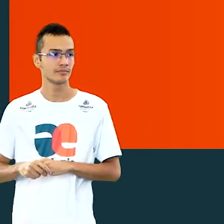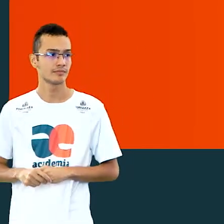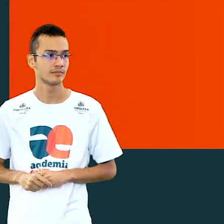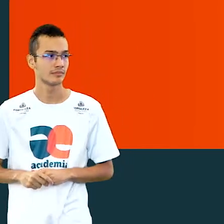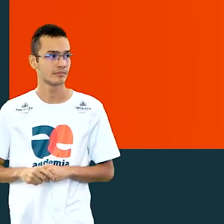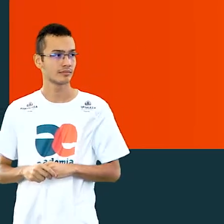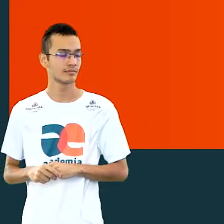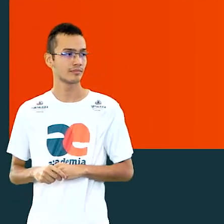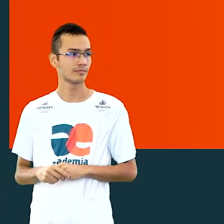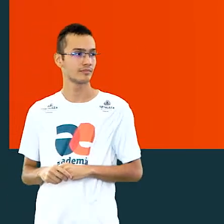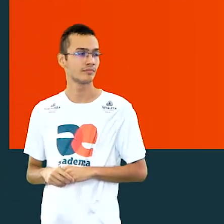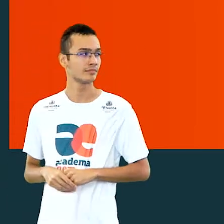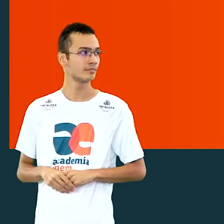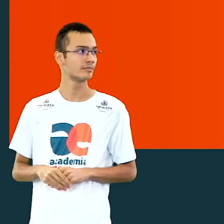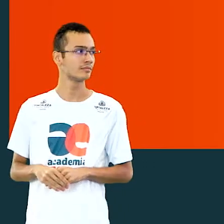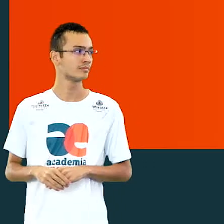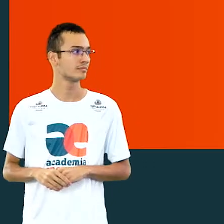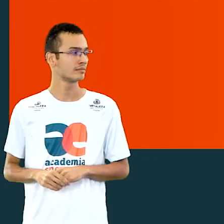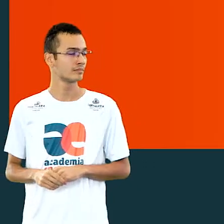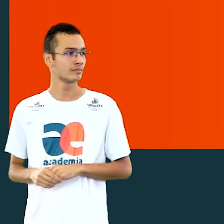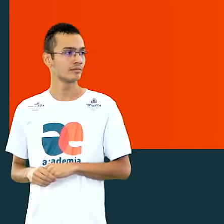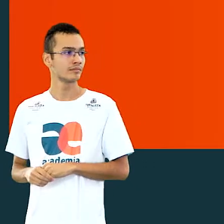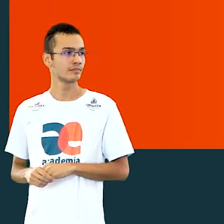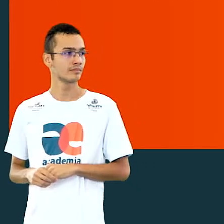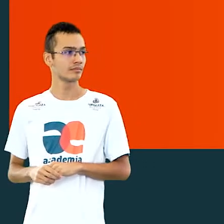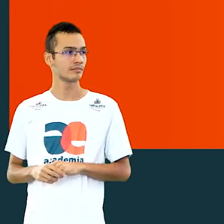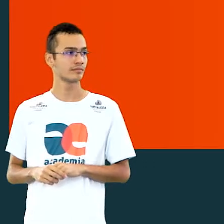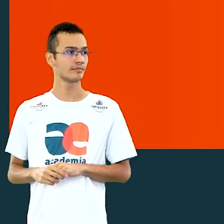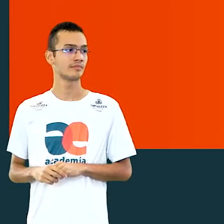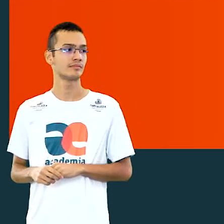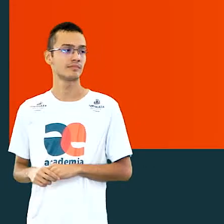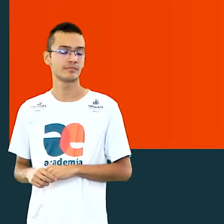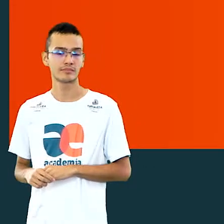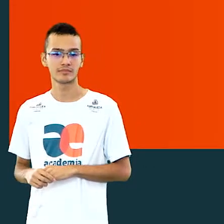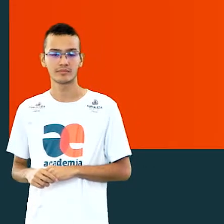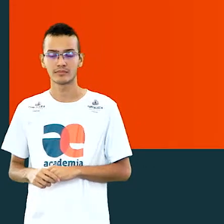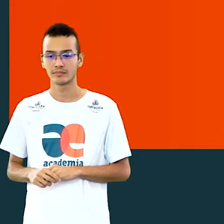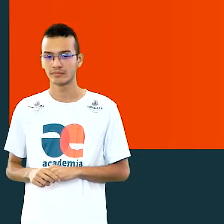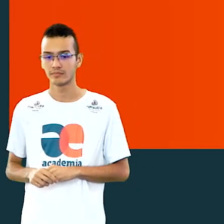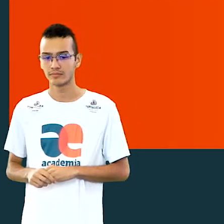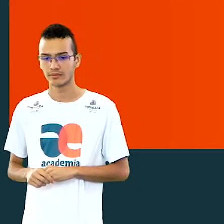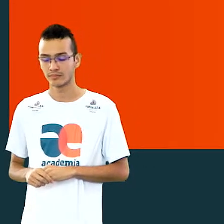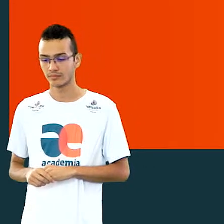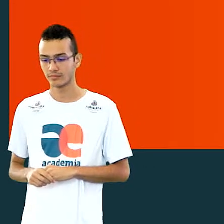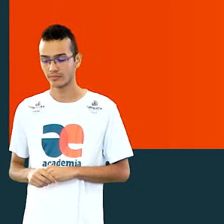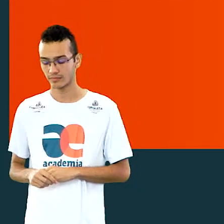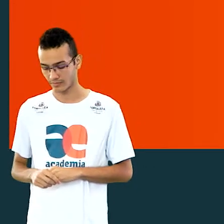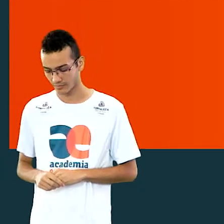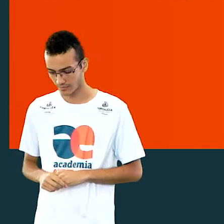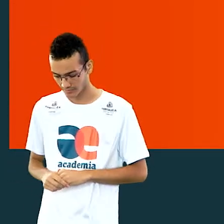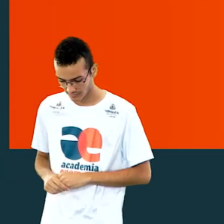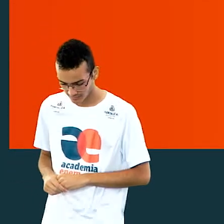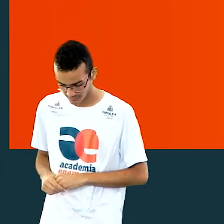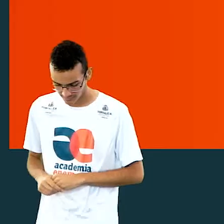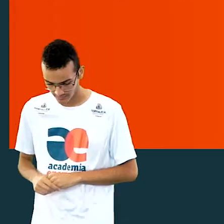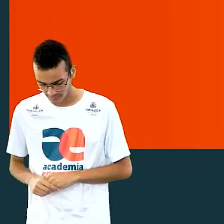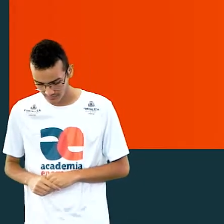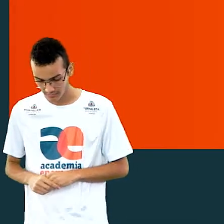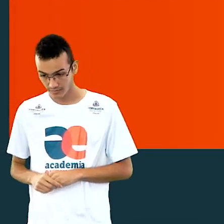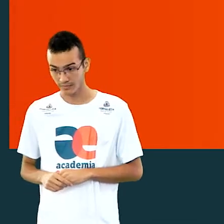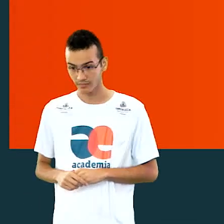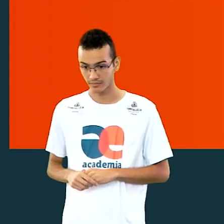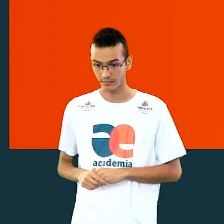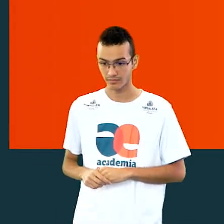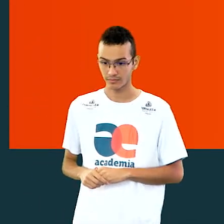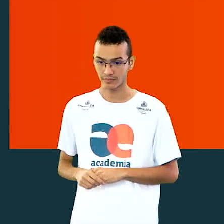Aberto. Já sei, eu vou tomar um Red Bull, porque o Red Bull Não é brincadeira, tá, pessoal? Pelo amor de Deus, isso é mentira, certo? É só